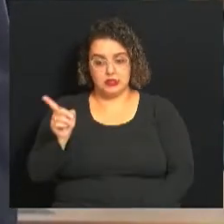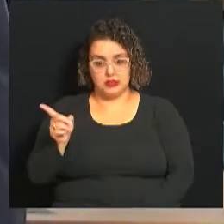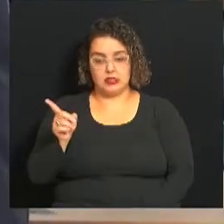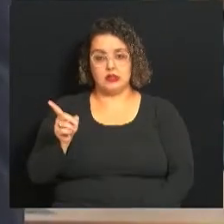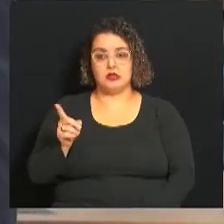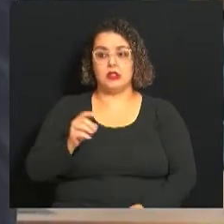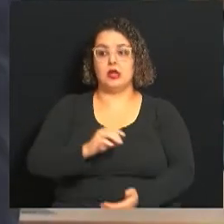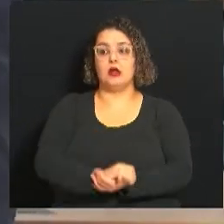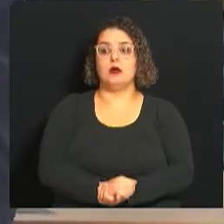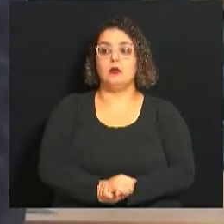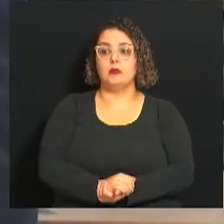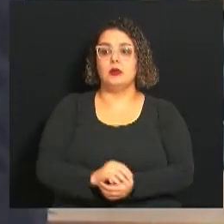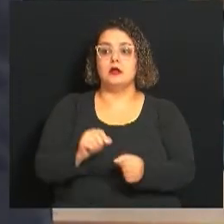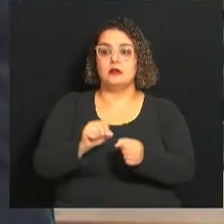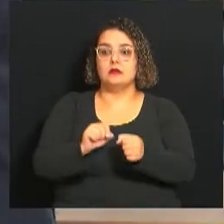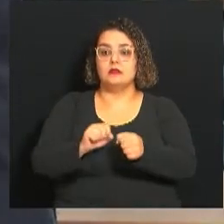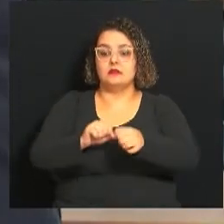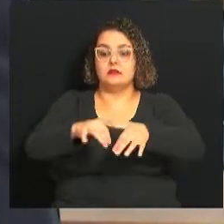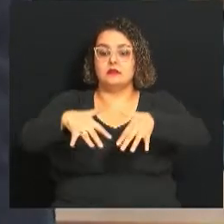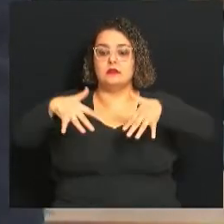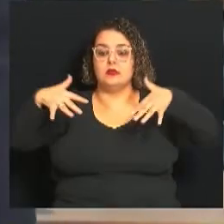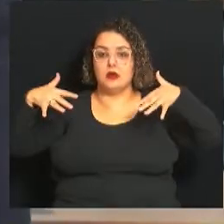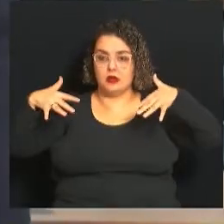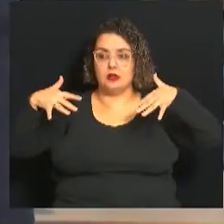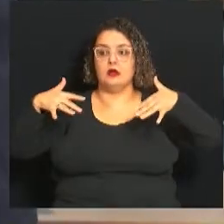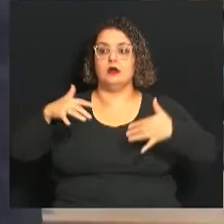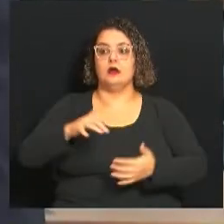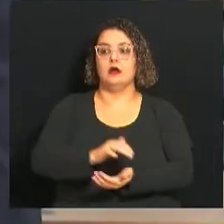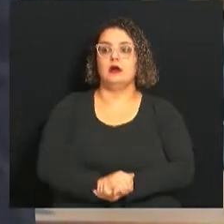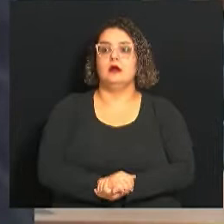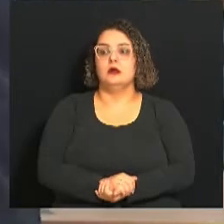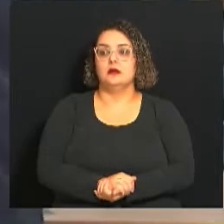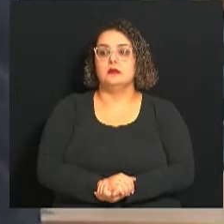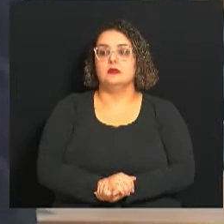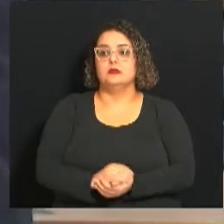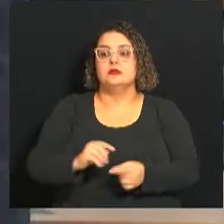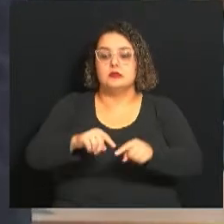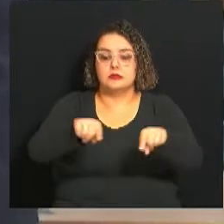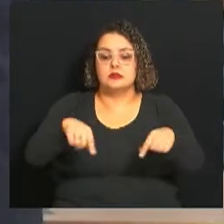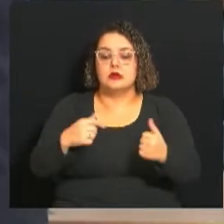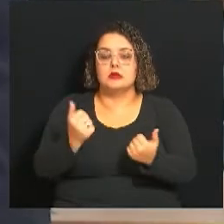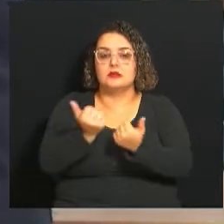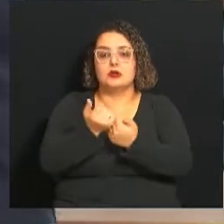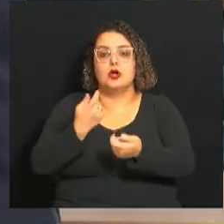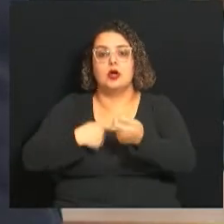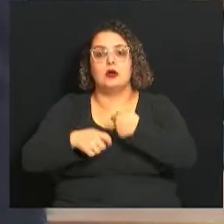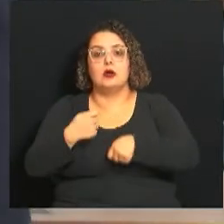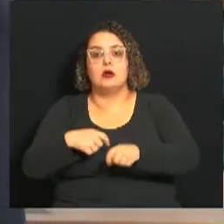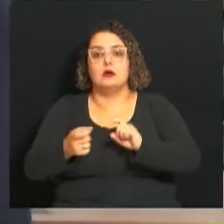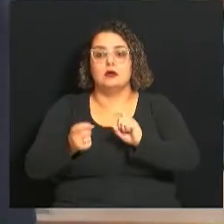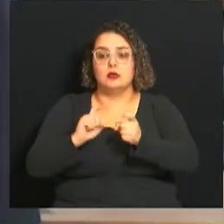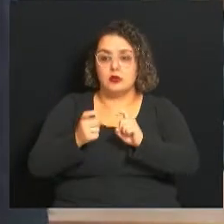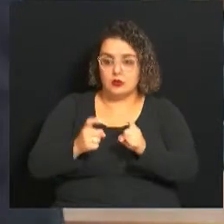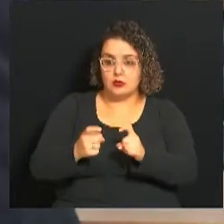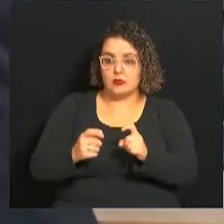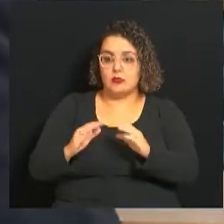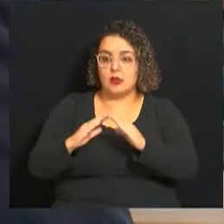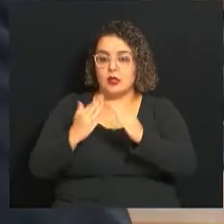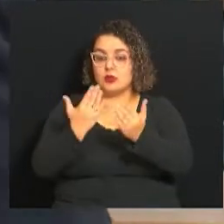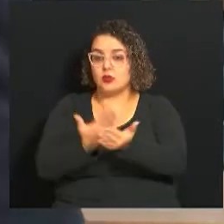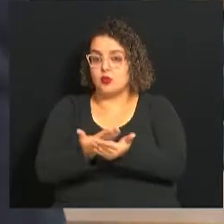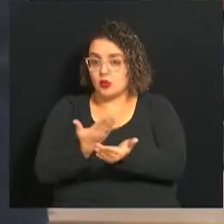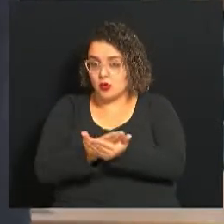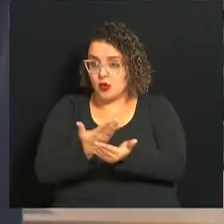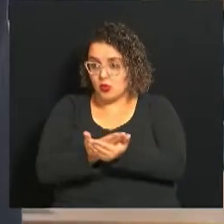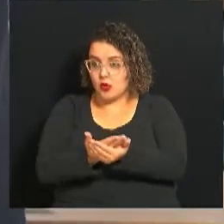justamente para fazer um auditório e salas de apoio administrativas, reunião para o colégio, que